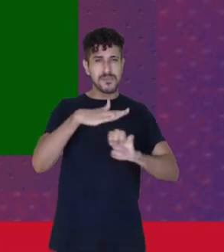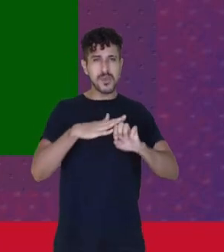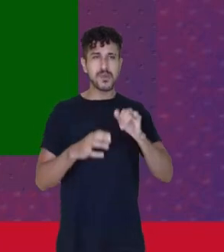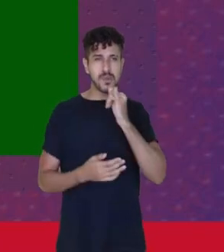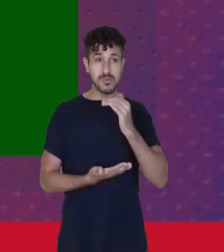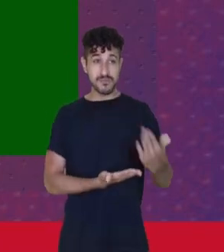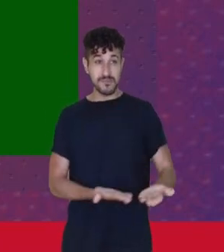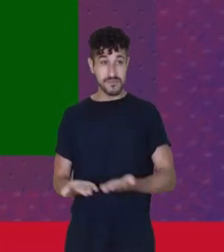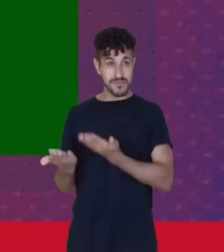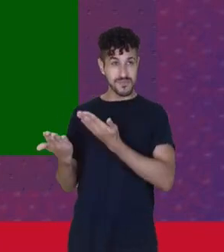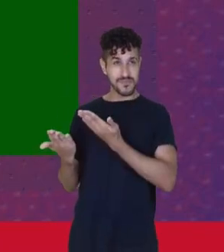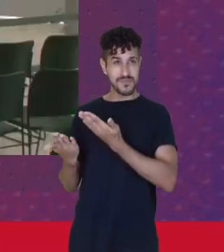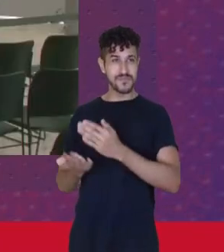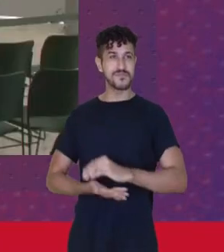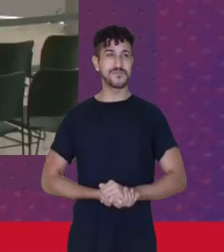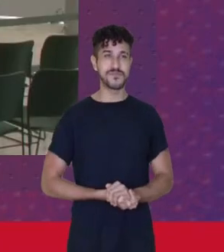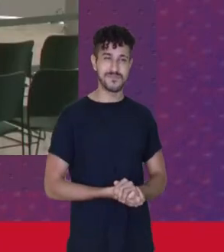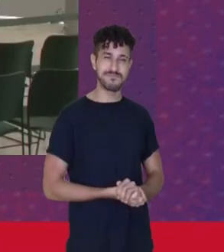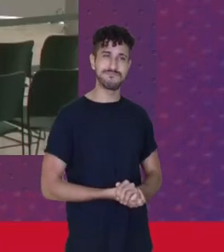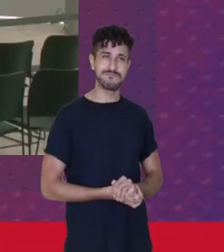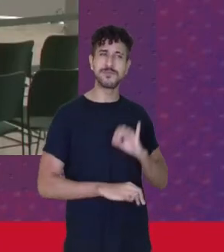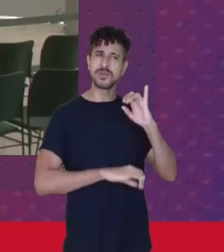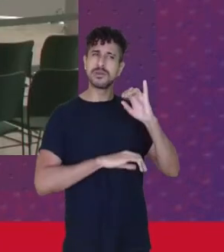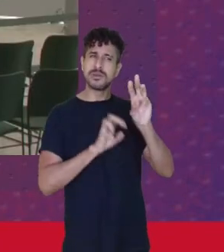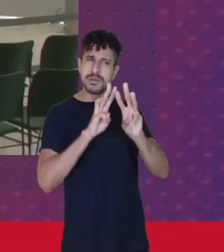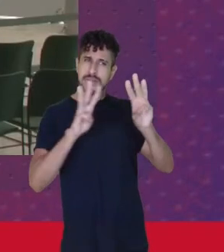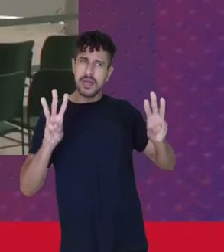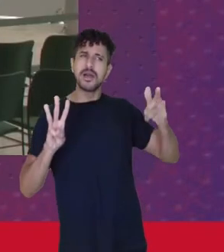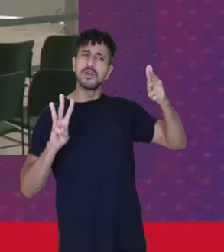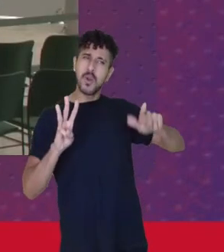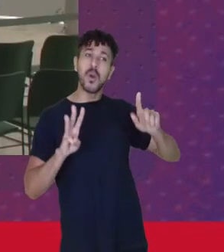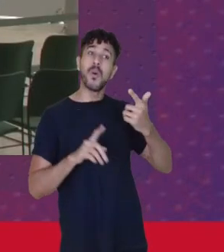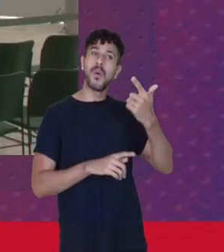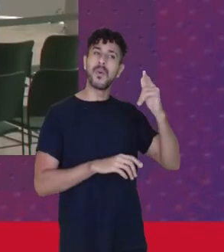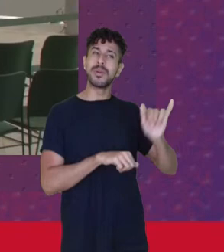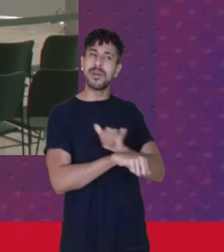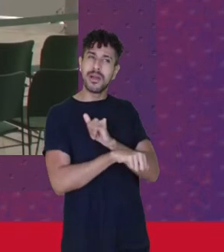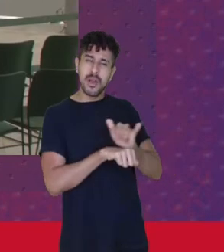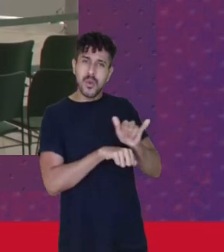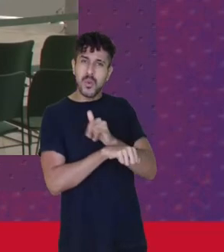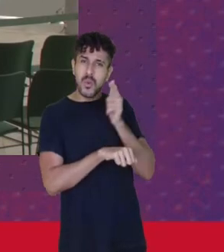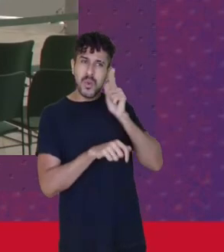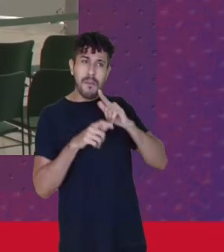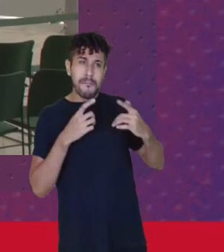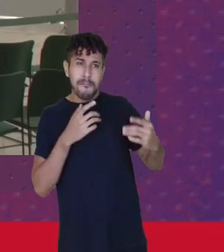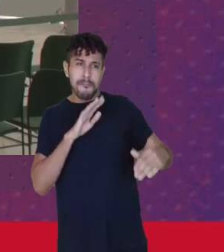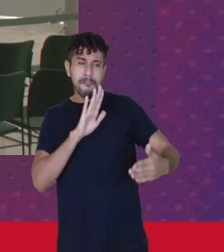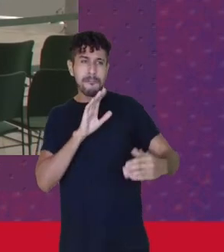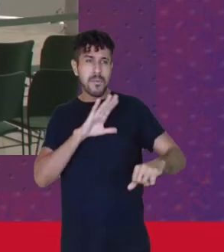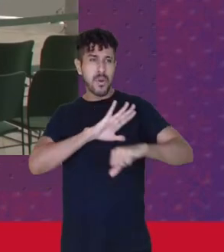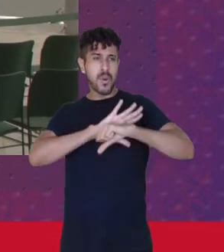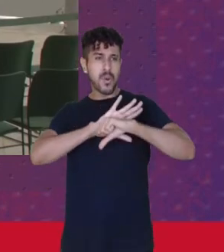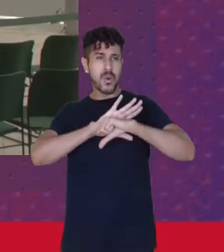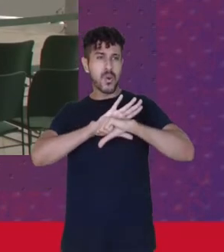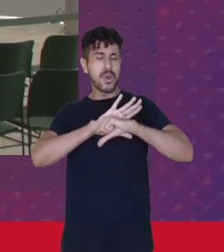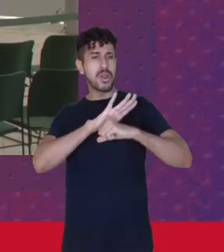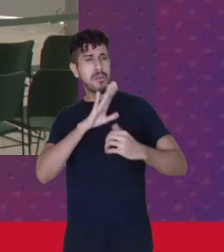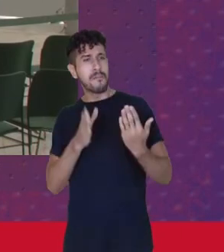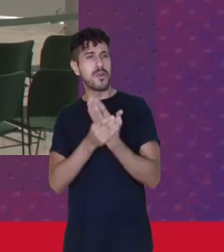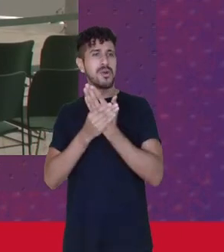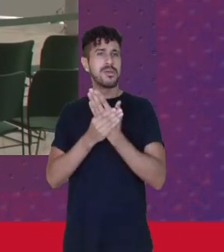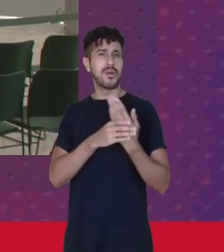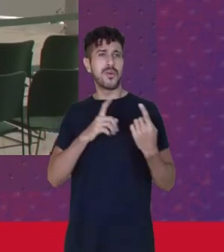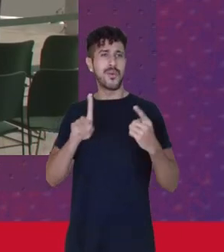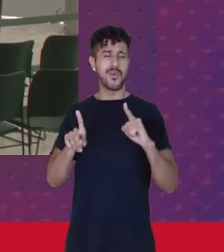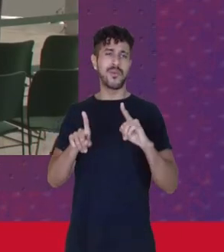Google, Facebook e Twitter. O site é mais uma ferramenta de denúncia para garantir a segurança no ambiente